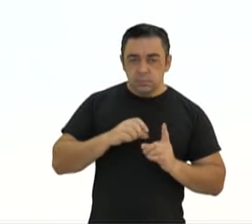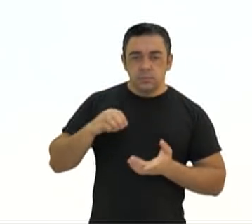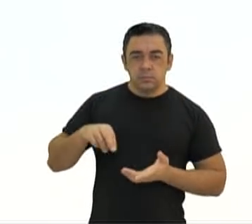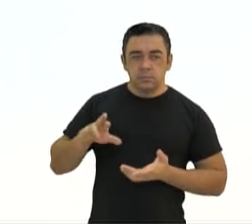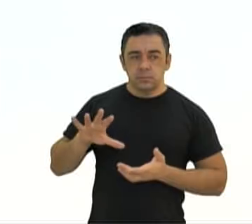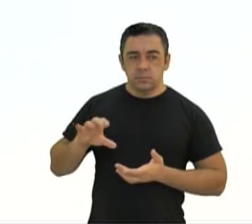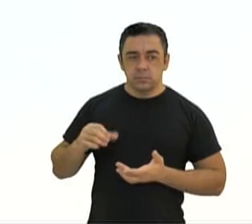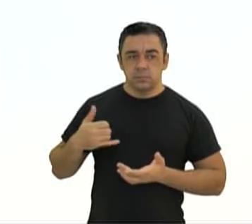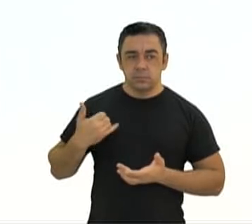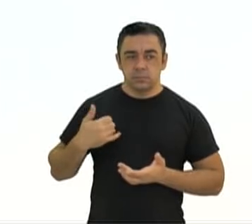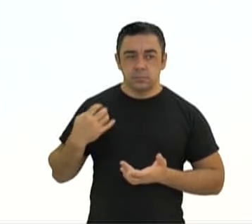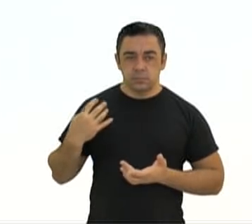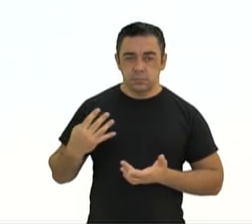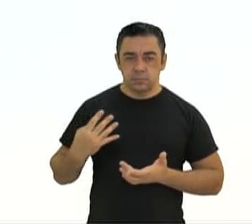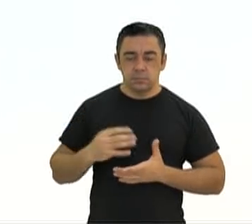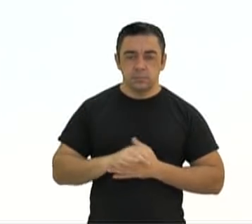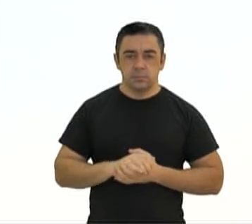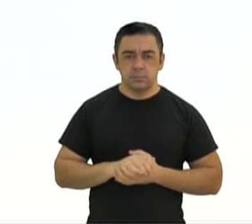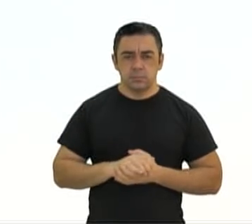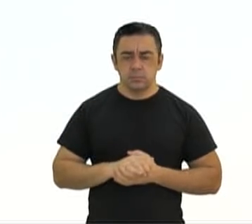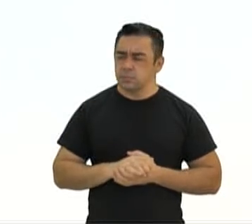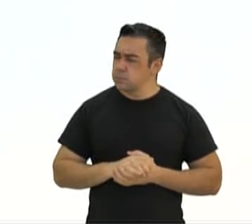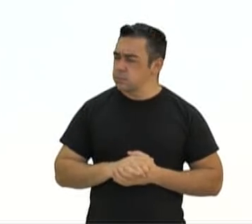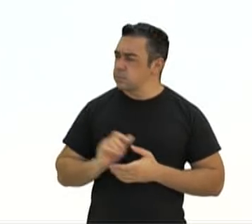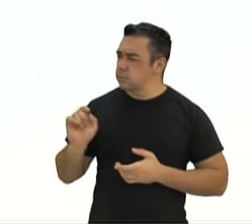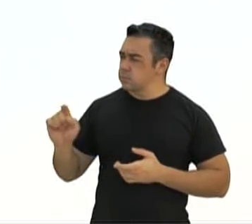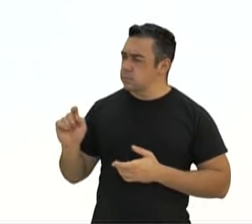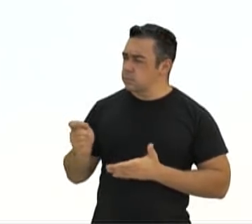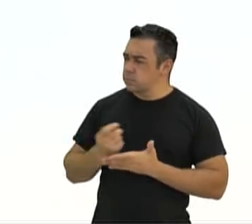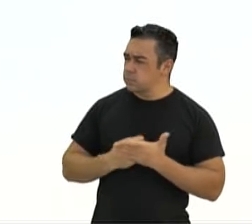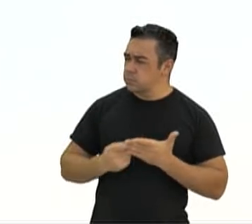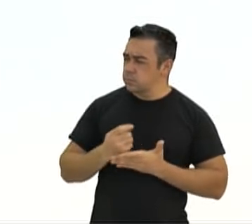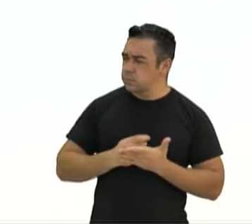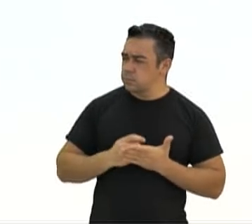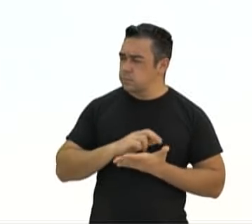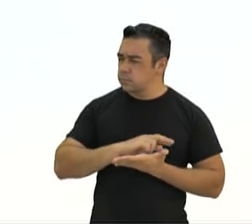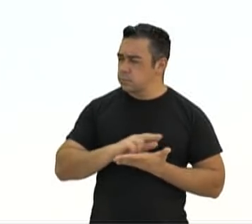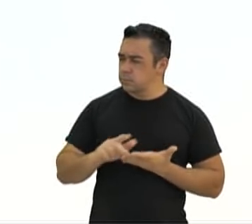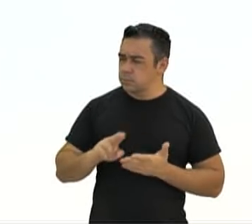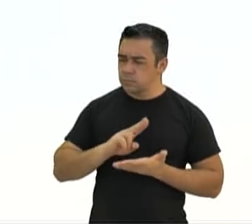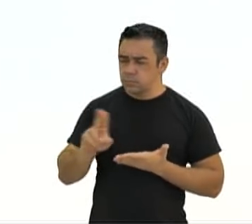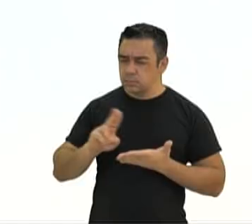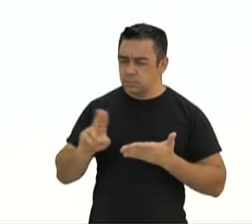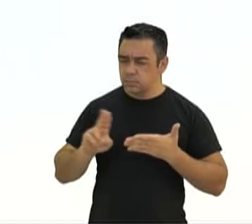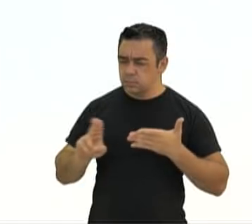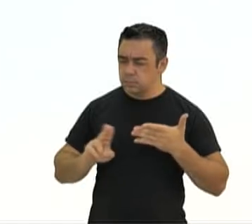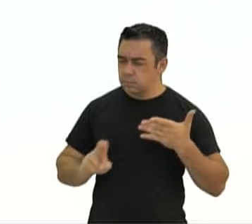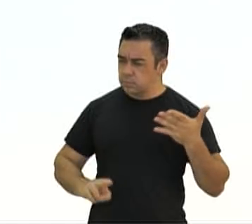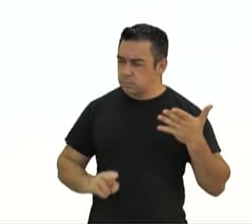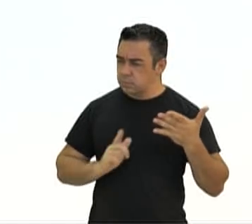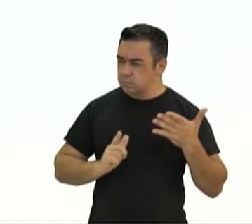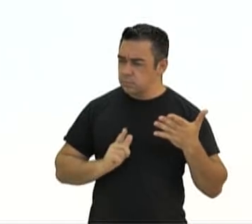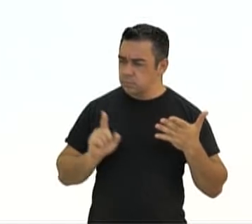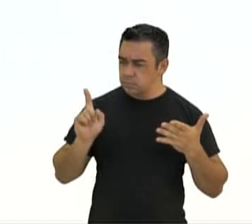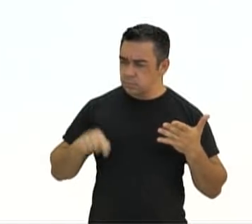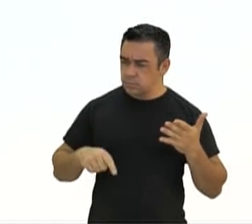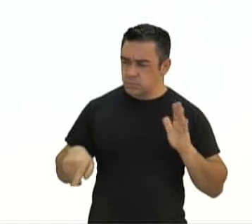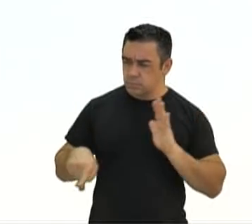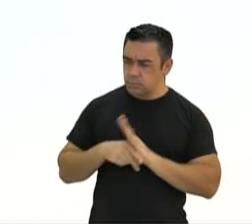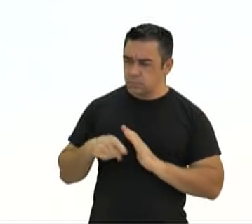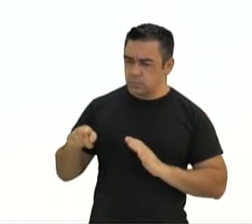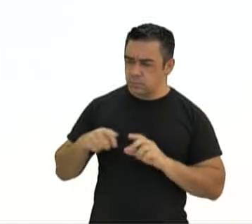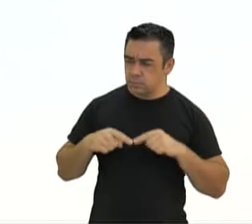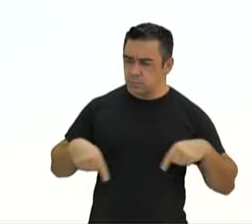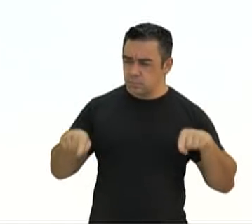anos. Fúlvio, foi você que escreveu dezenas de nomes com um alfabeto de madeira no quarto do